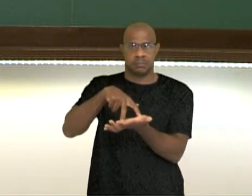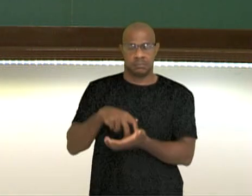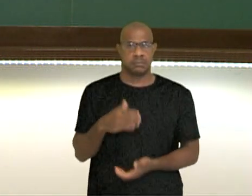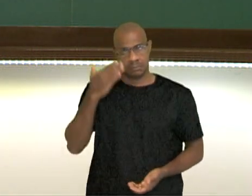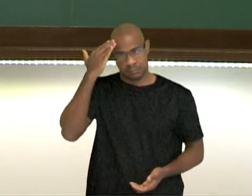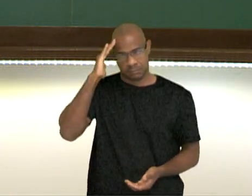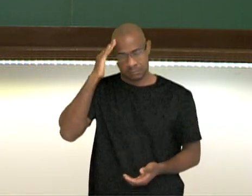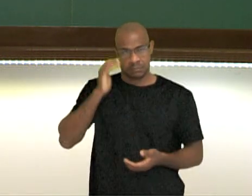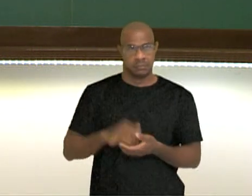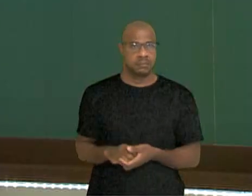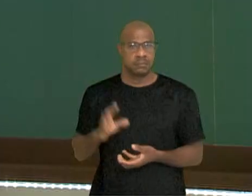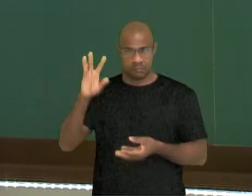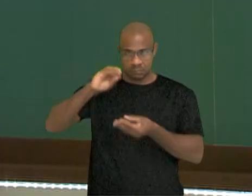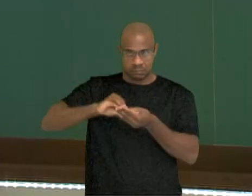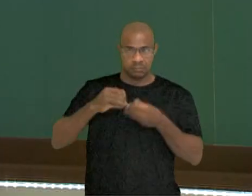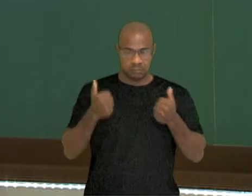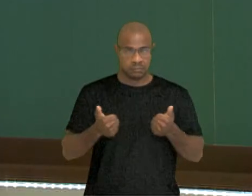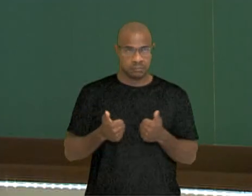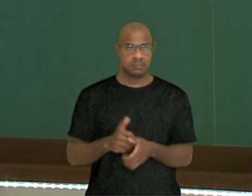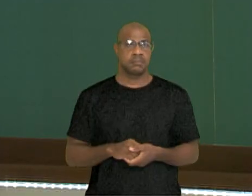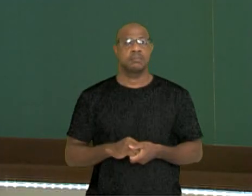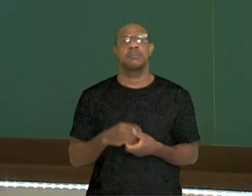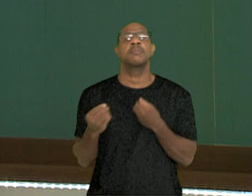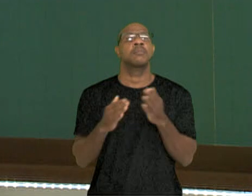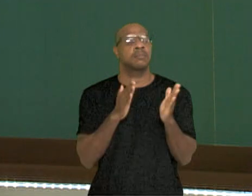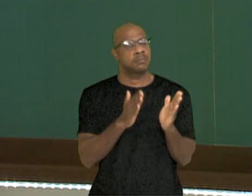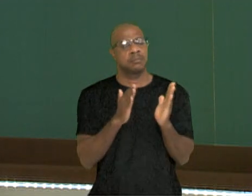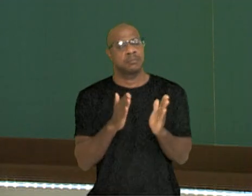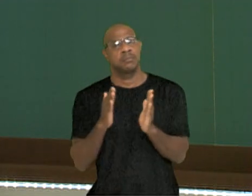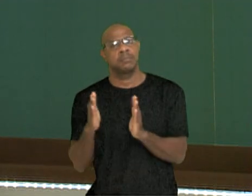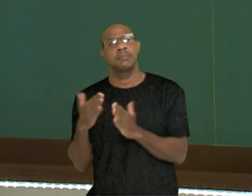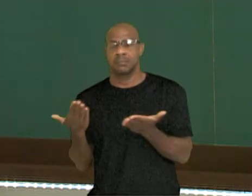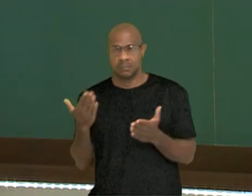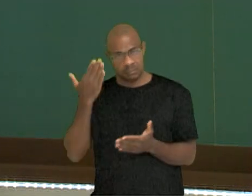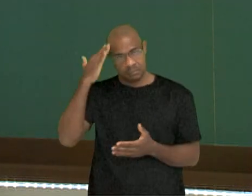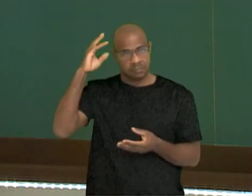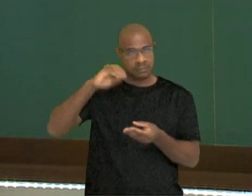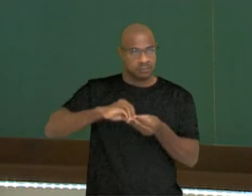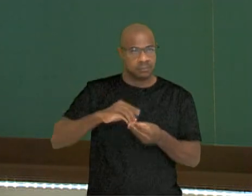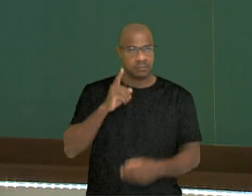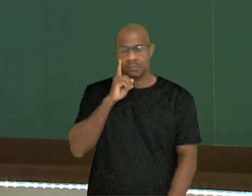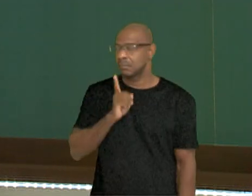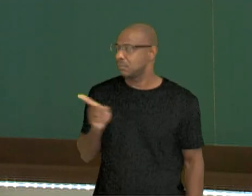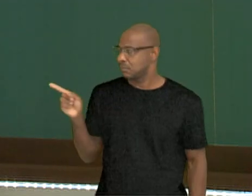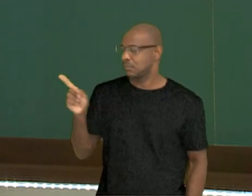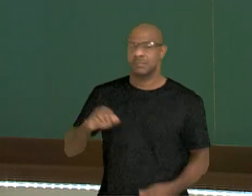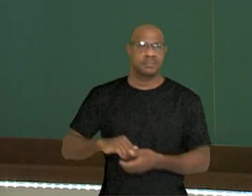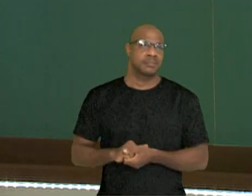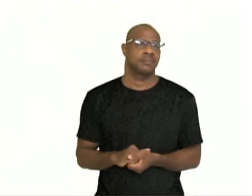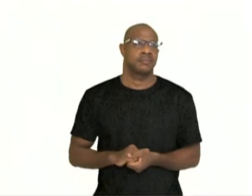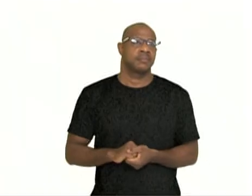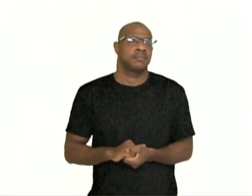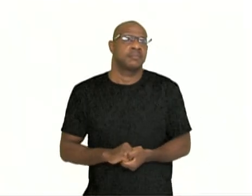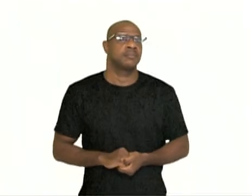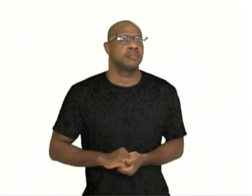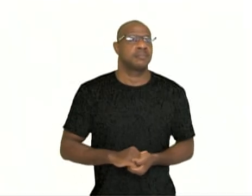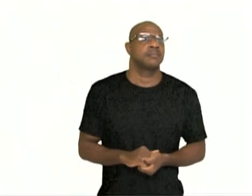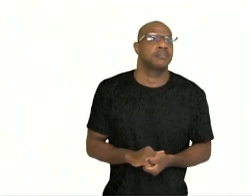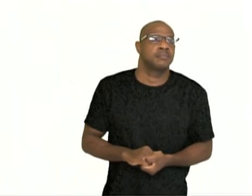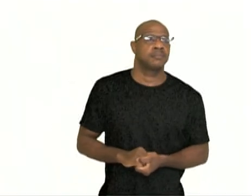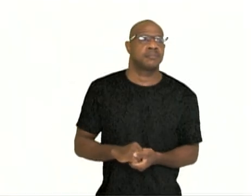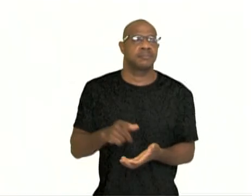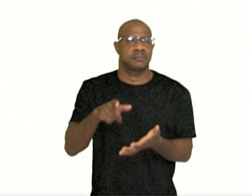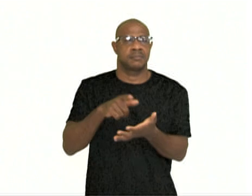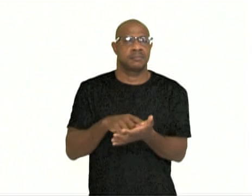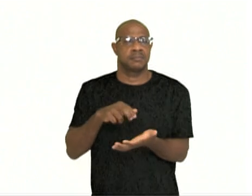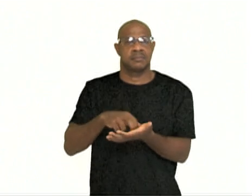estão entendendo agora qual é a sequência da nossa ginga? Olha só. Recuo